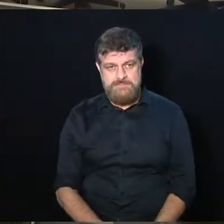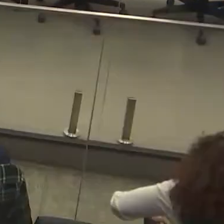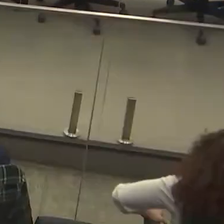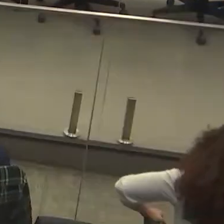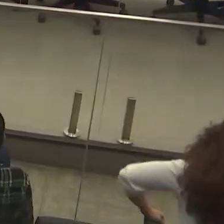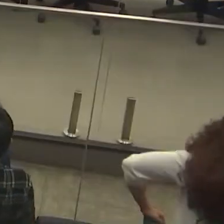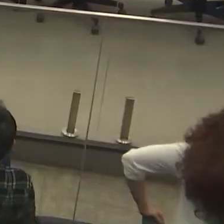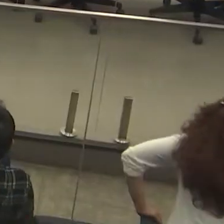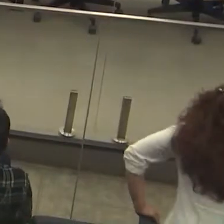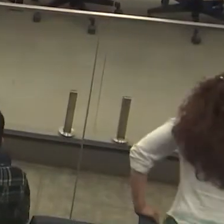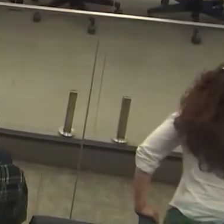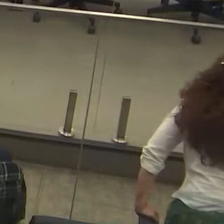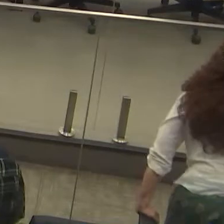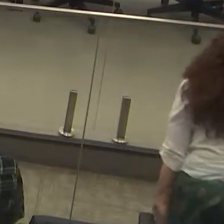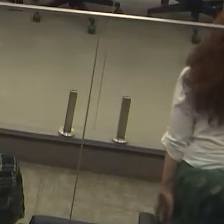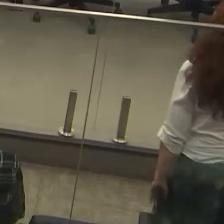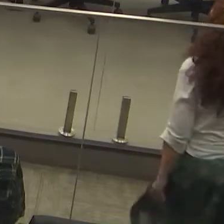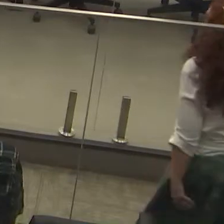Muito bom.